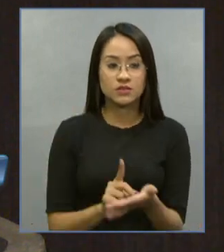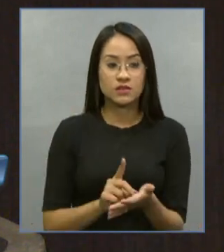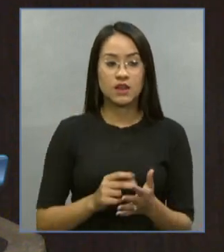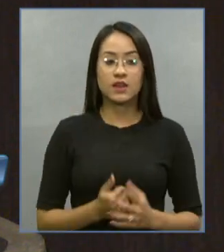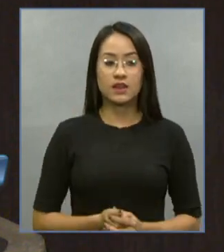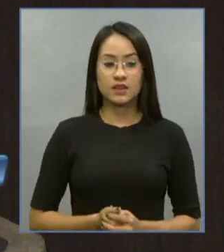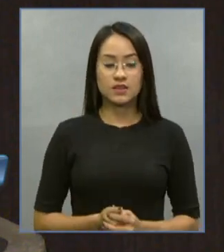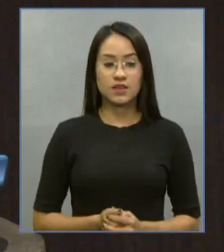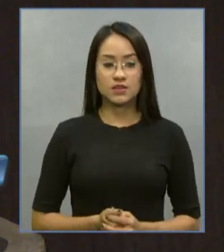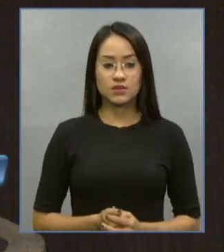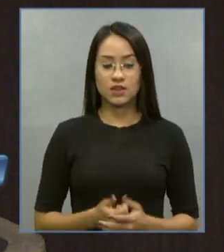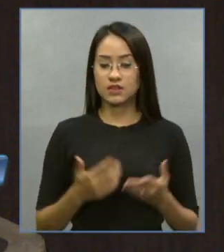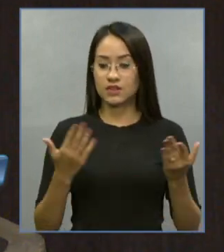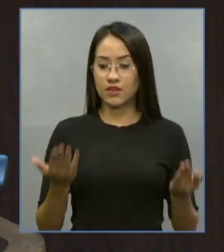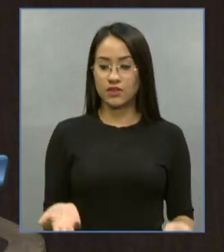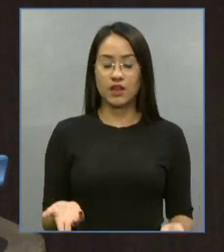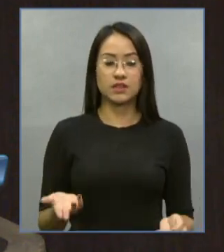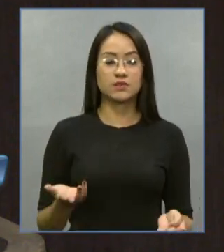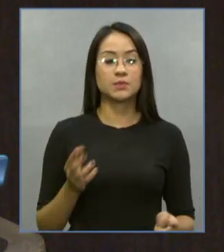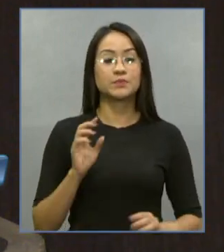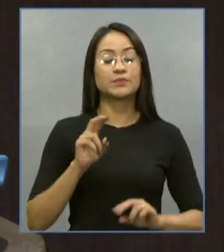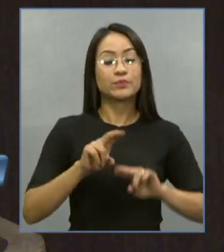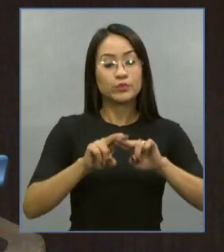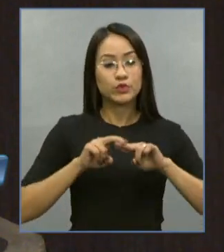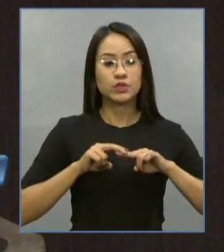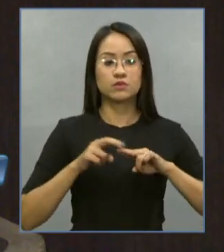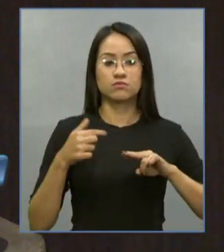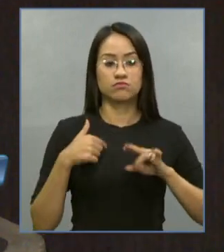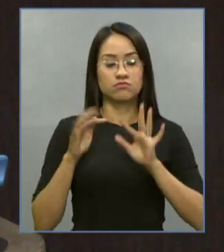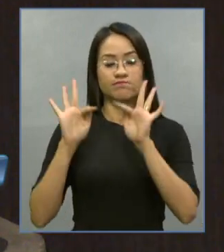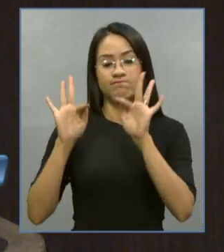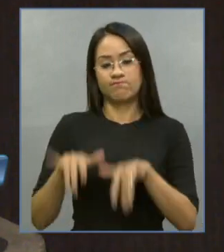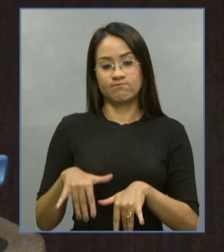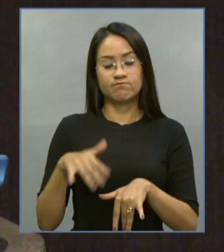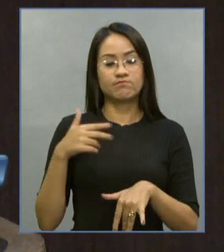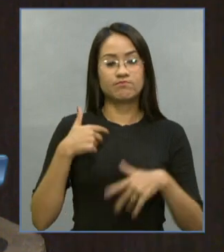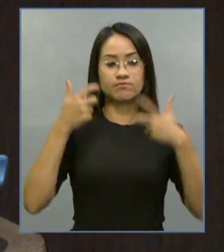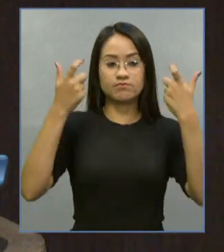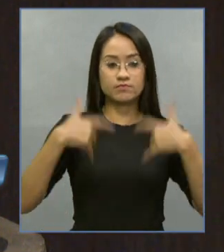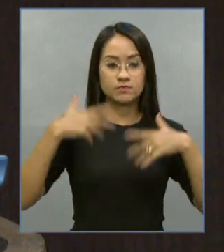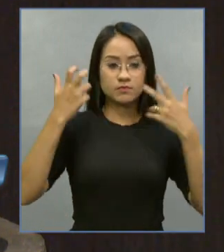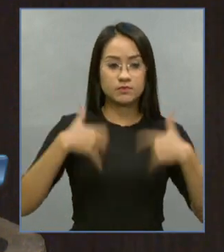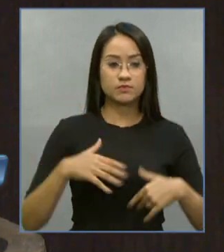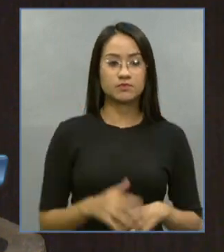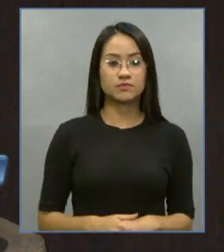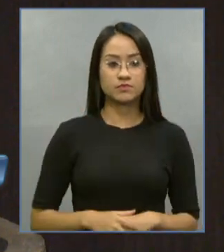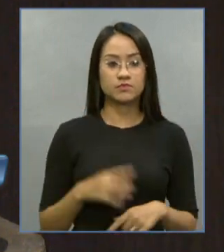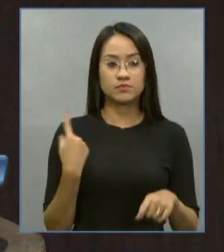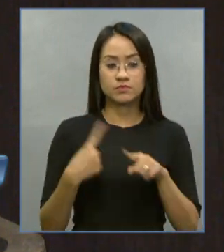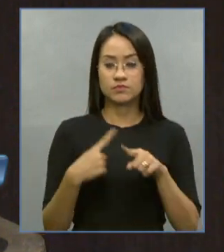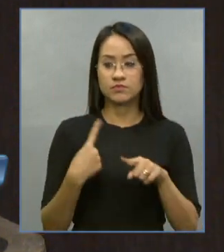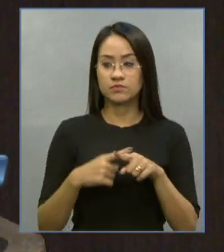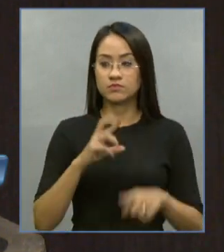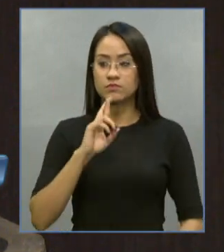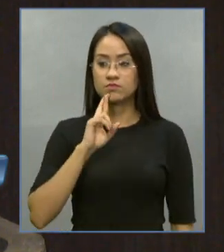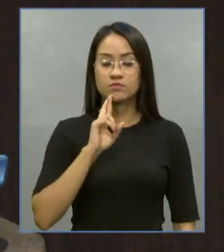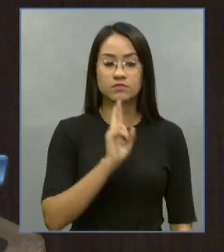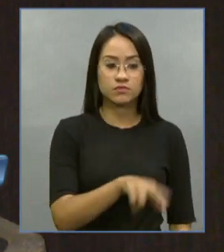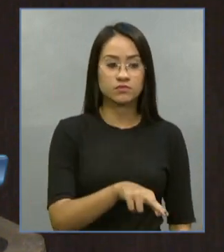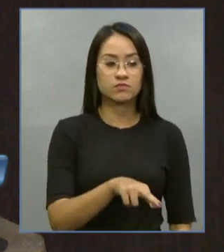deputados, concluo aqui o nosso pronunciamento exigindo uma resposta da Secretaria de